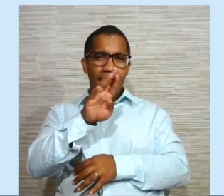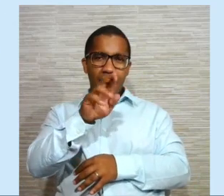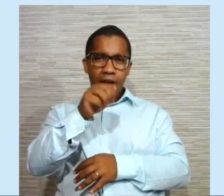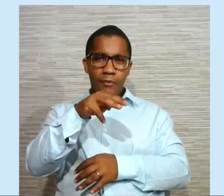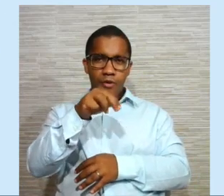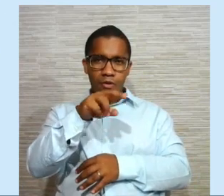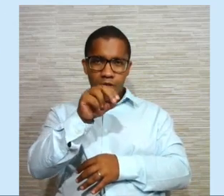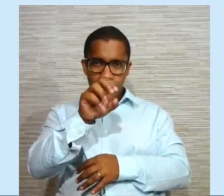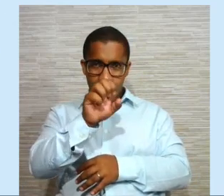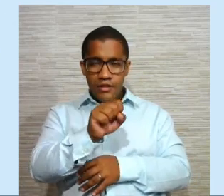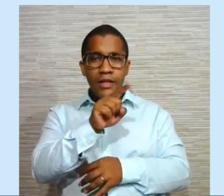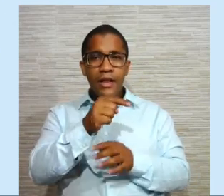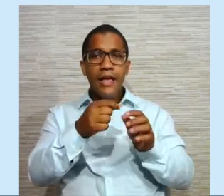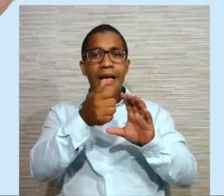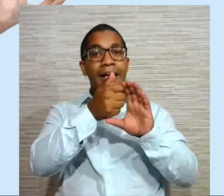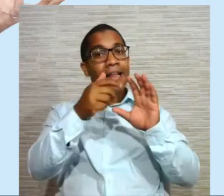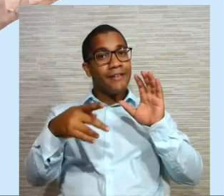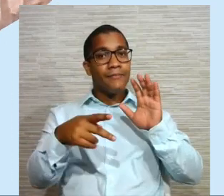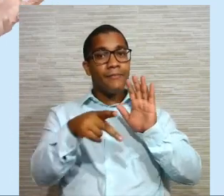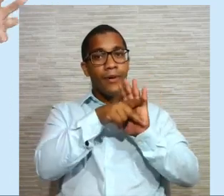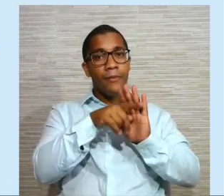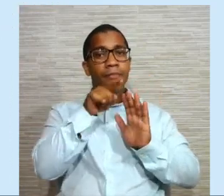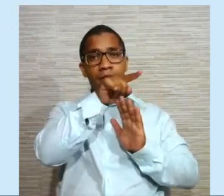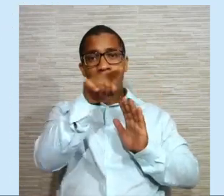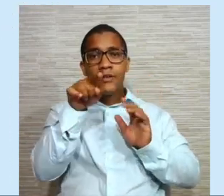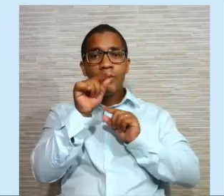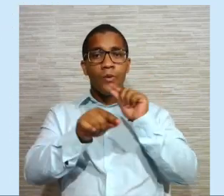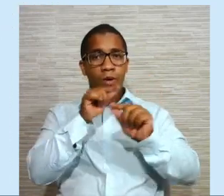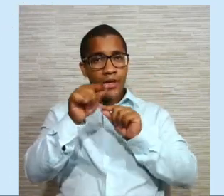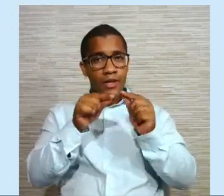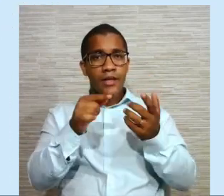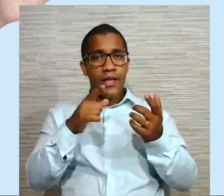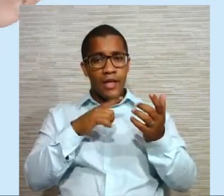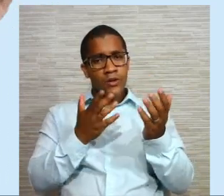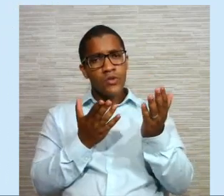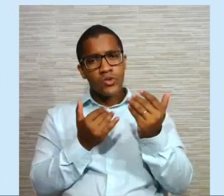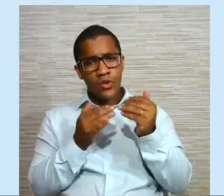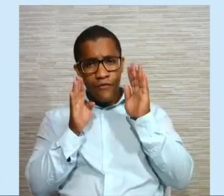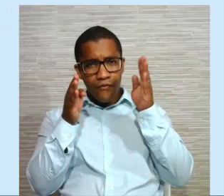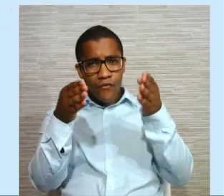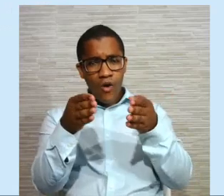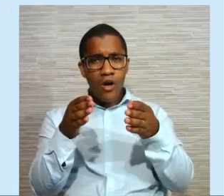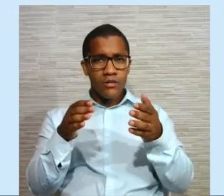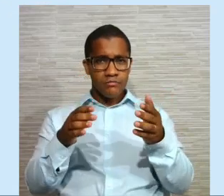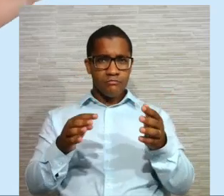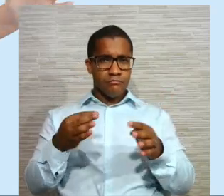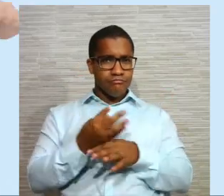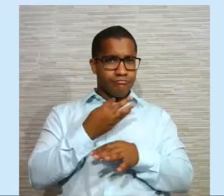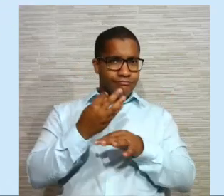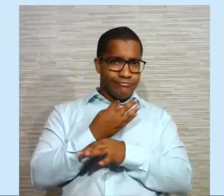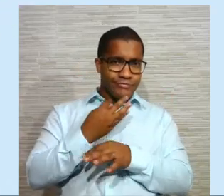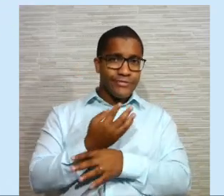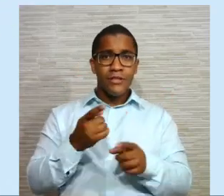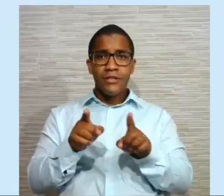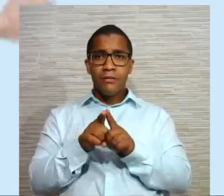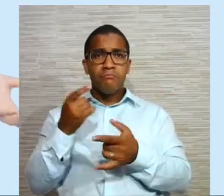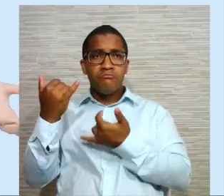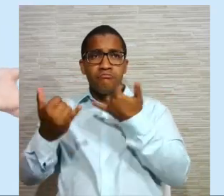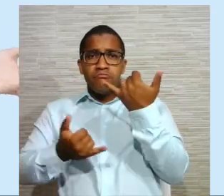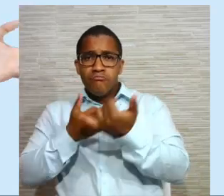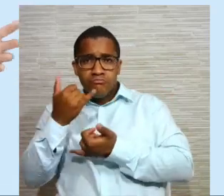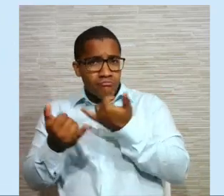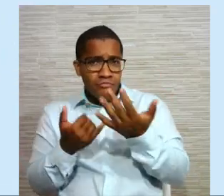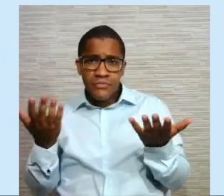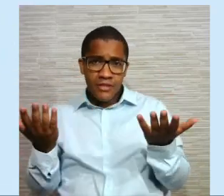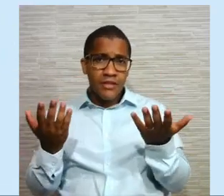letras que caracterizavam isso, né? Assim, a juventude, a rebeldia, a